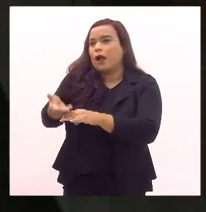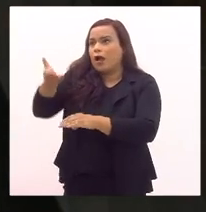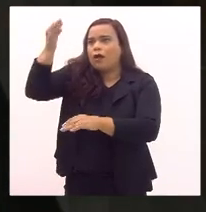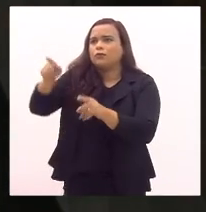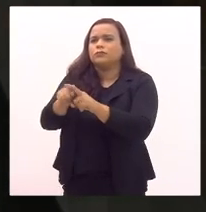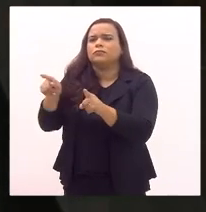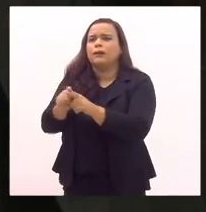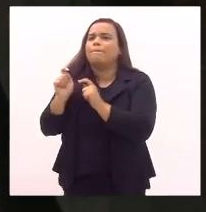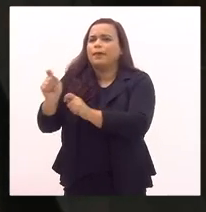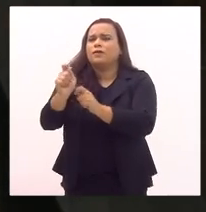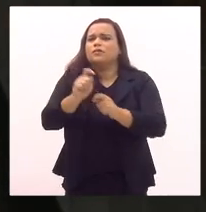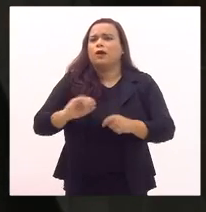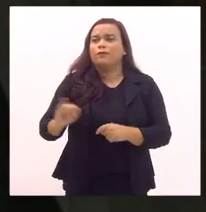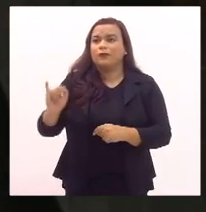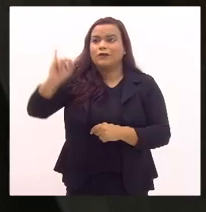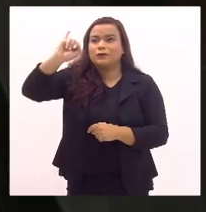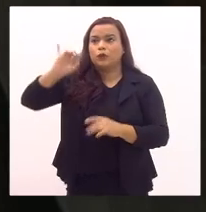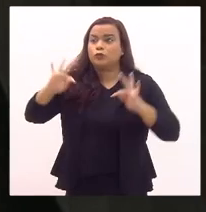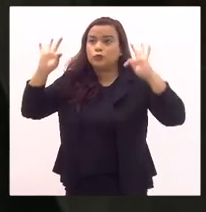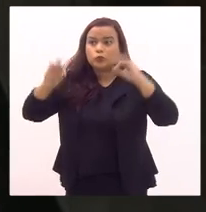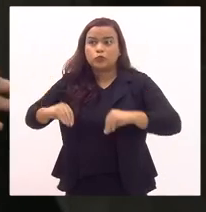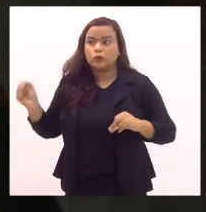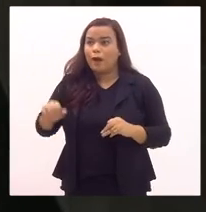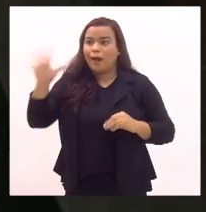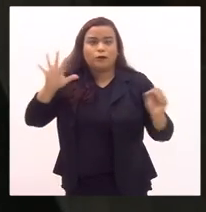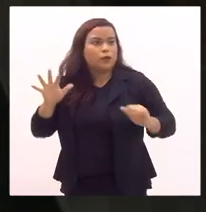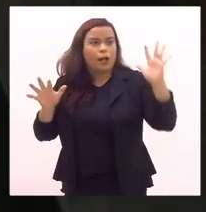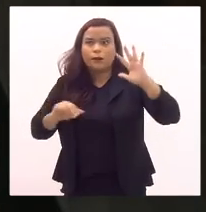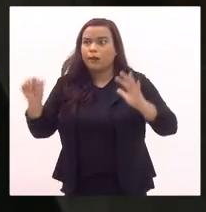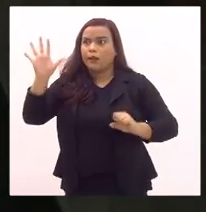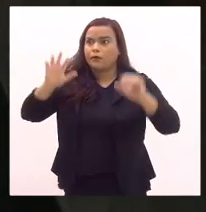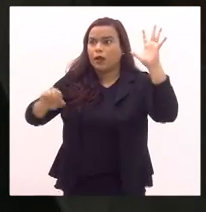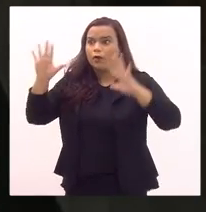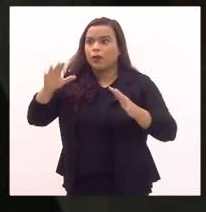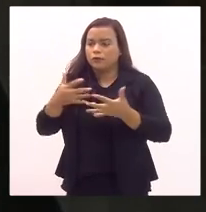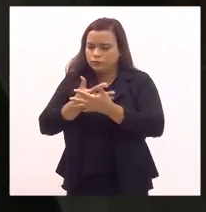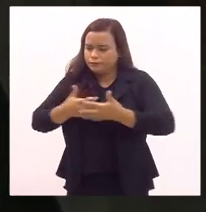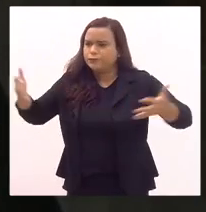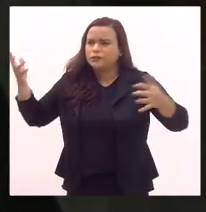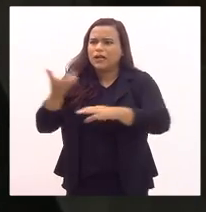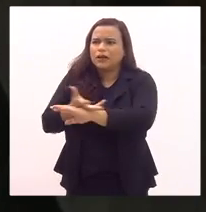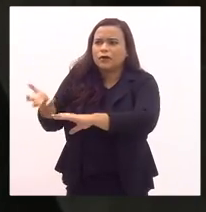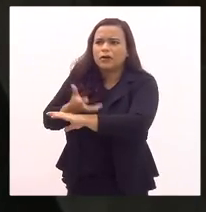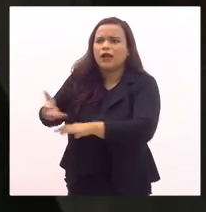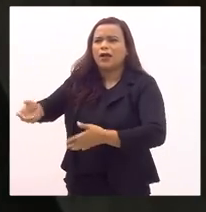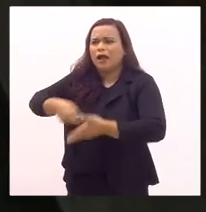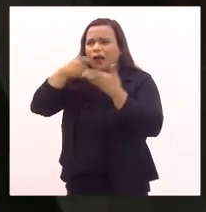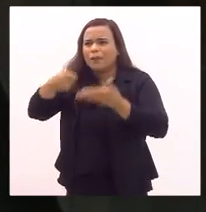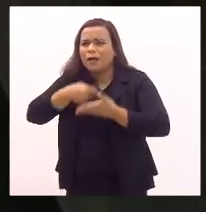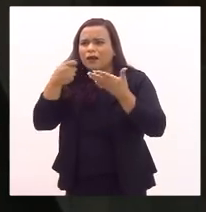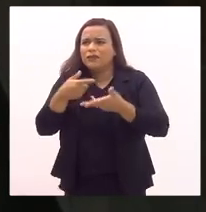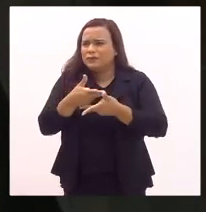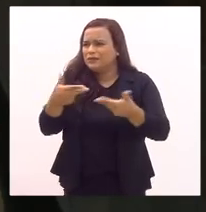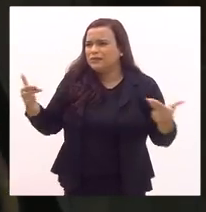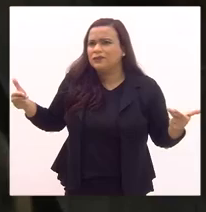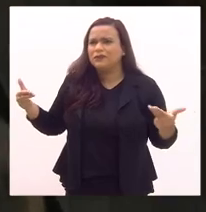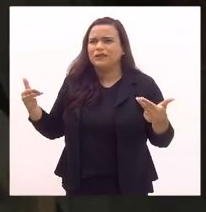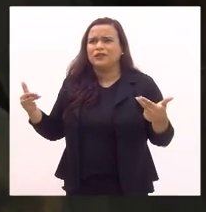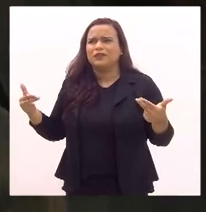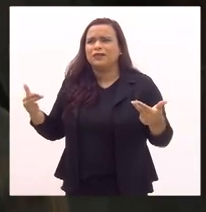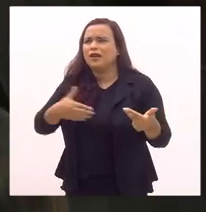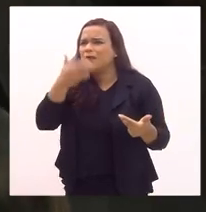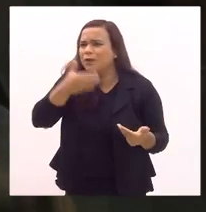de modo geral que aumentou tudo preços todos hortifrutti por exemplo você que mete muito você sabe disso melhor do que eu